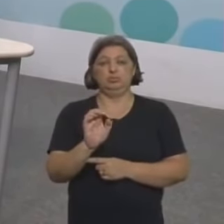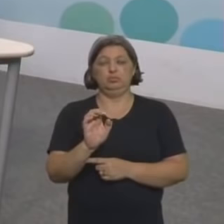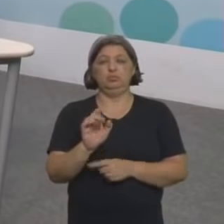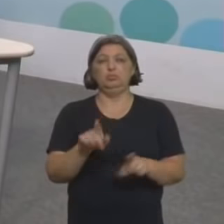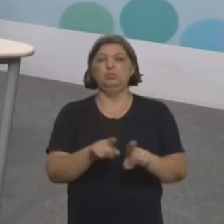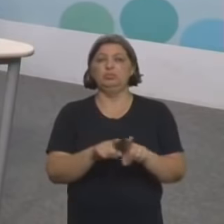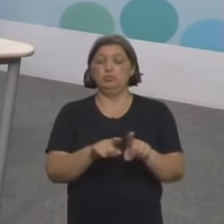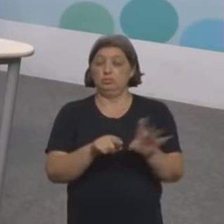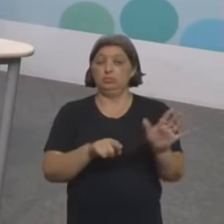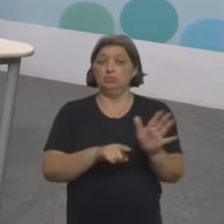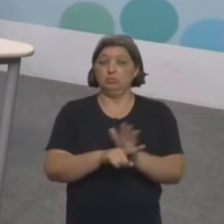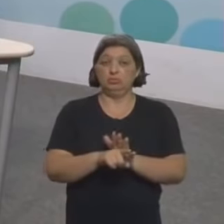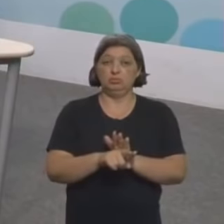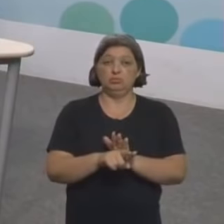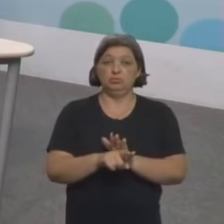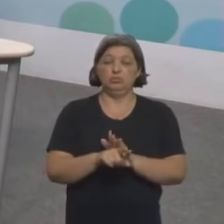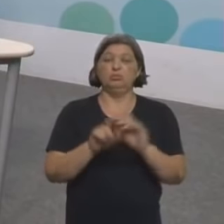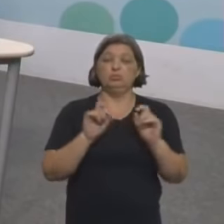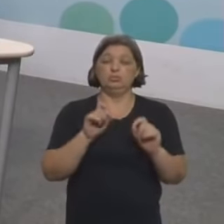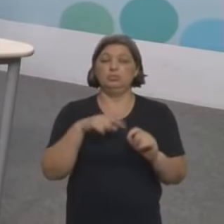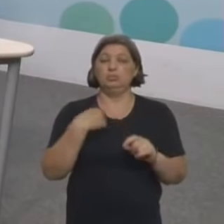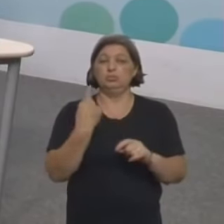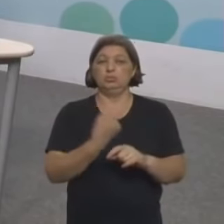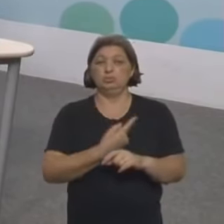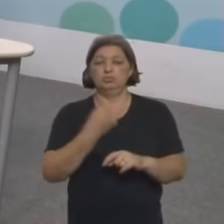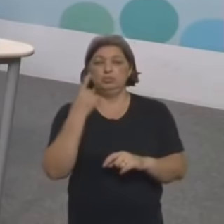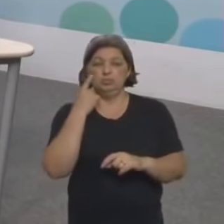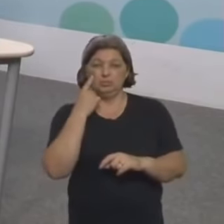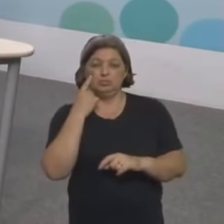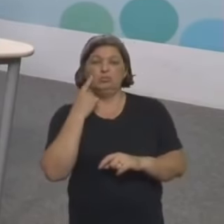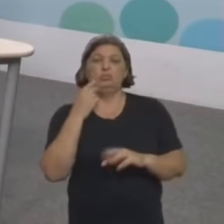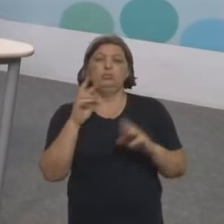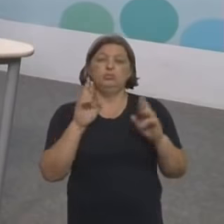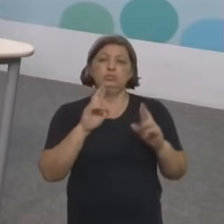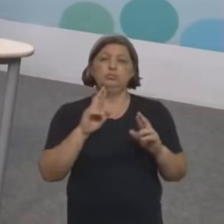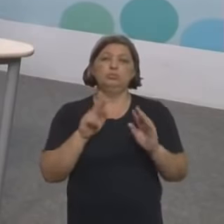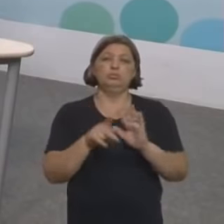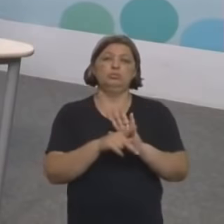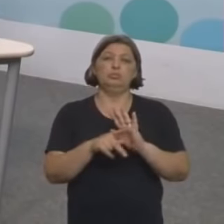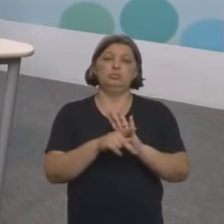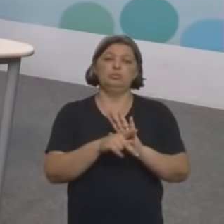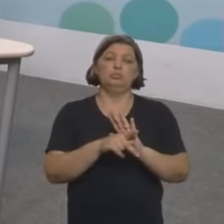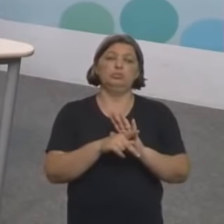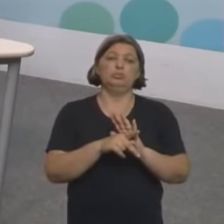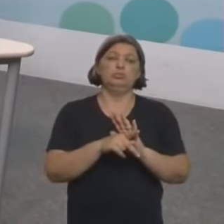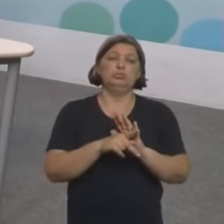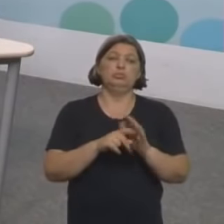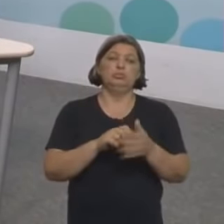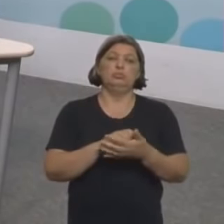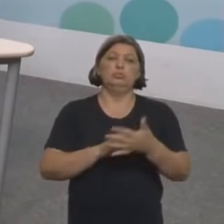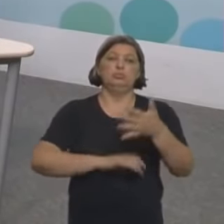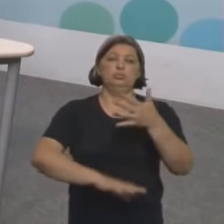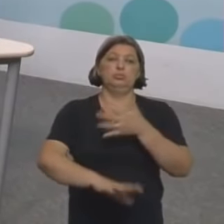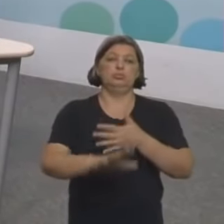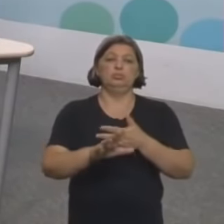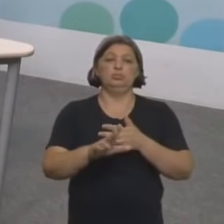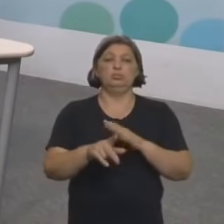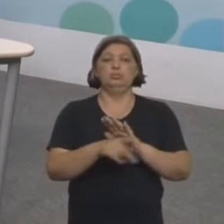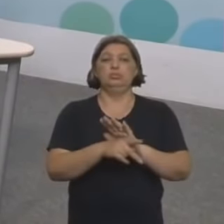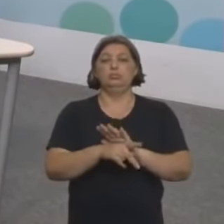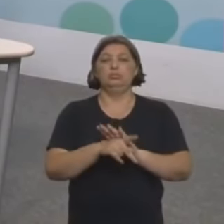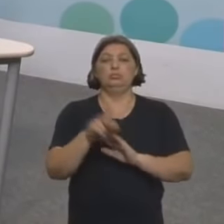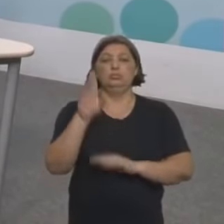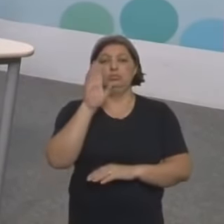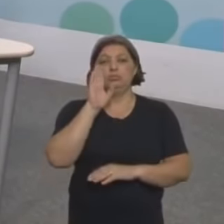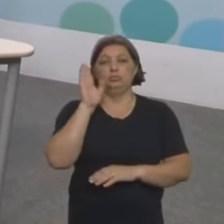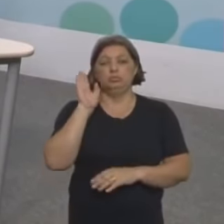ela pergunta o seguinte: podemos esperar no material uma contribuição com o currículo acadêmico, como